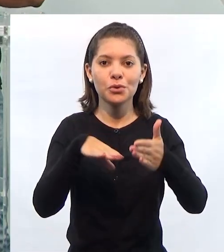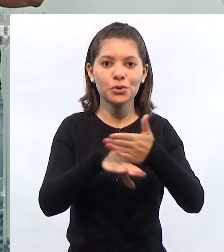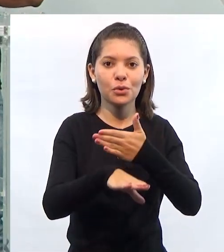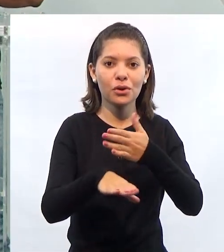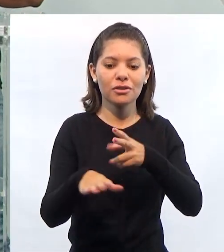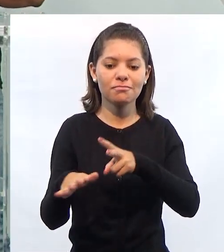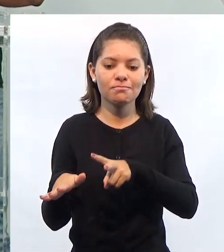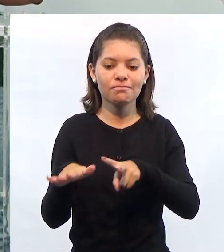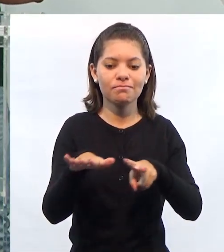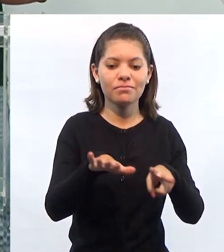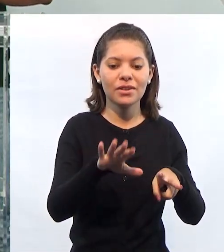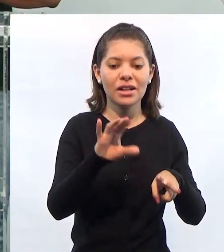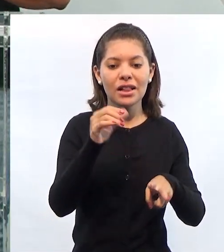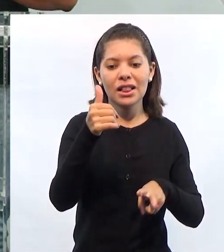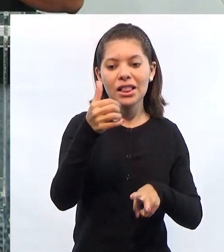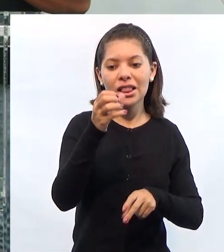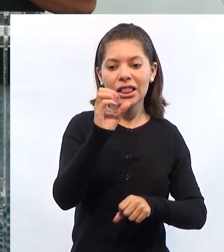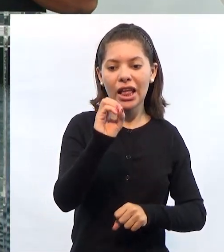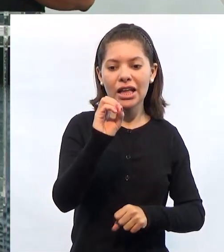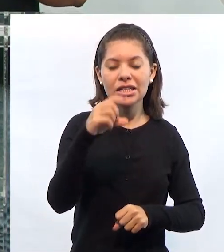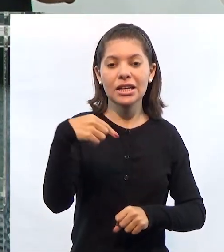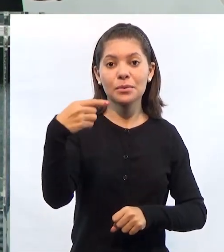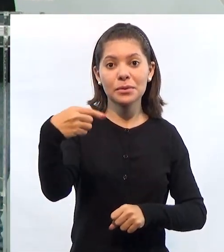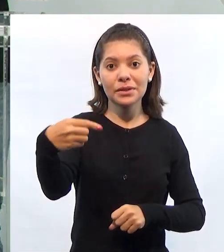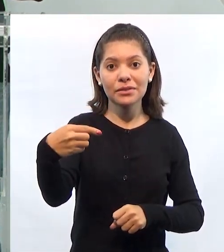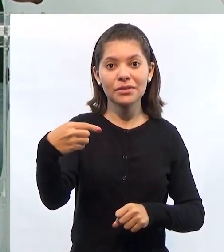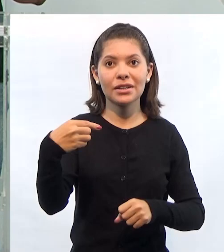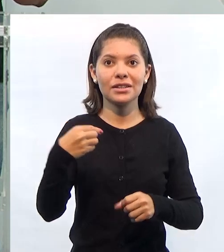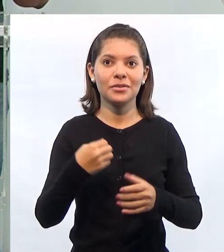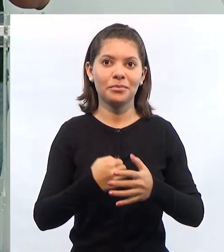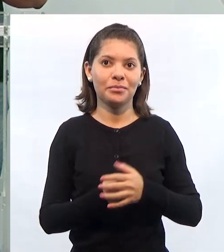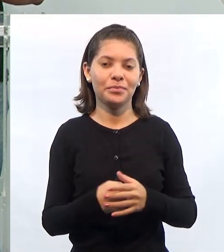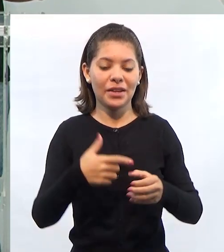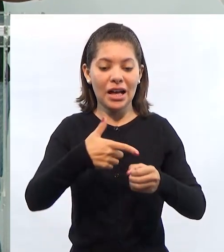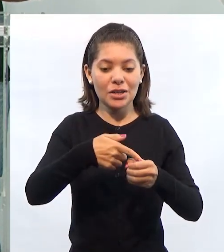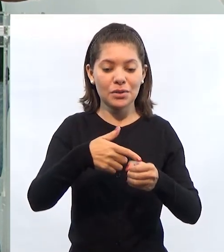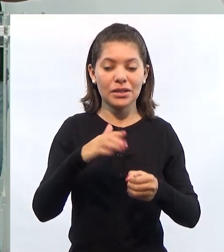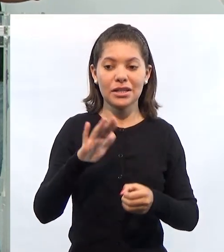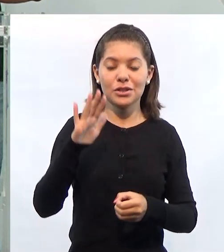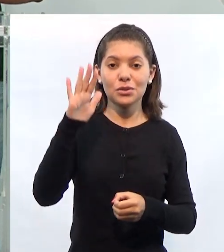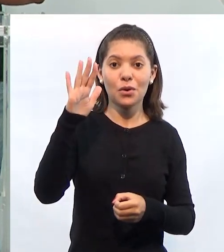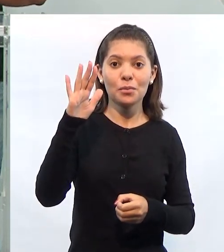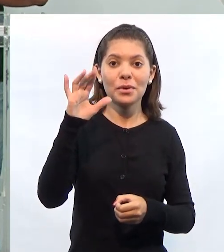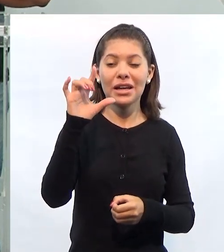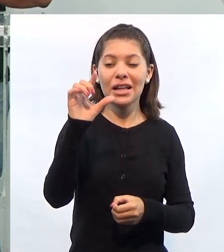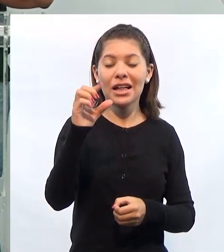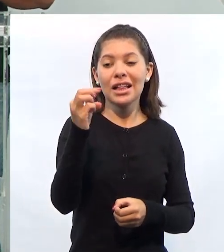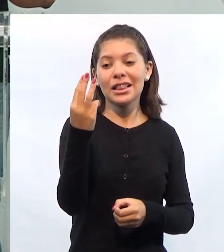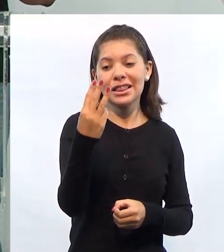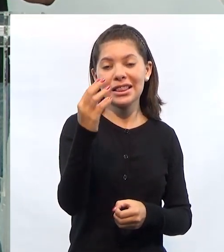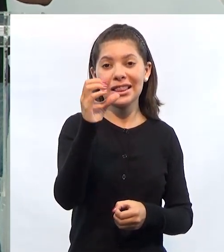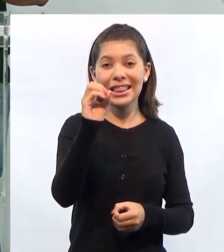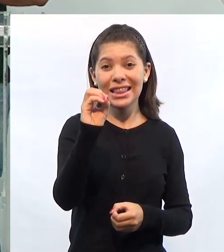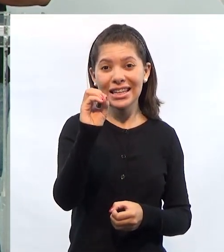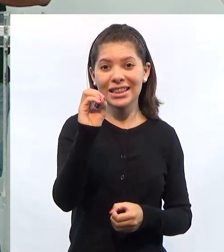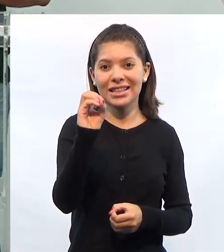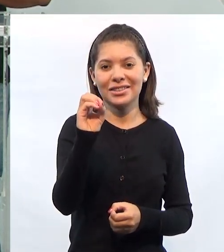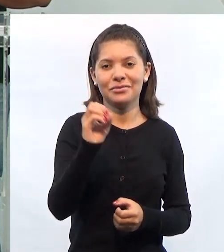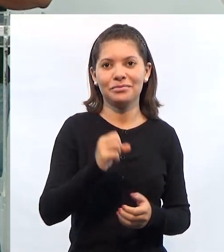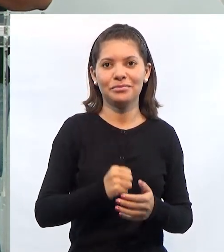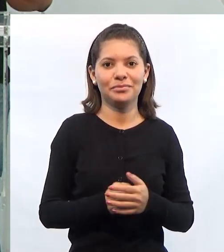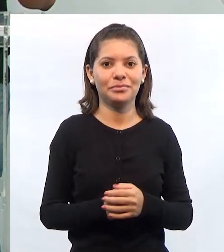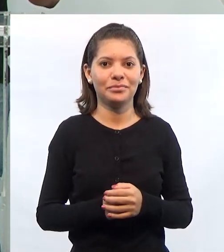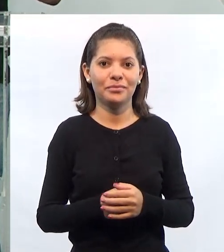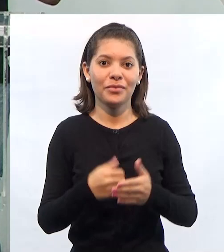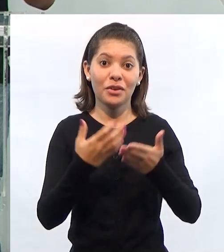10 semanas. Aí chega a semana que vem, a gasolina sobe 30 centavos. Como você comprou antes do